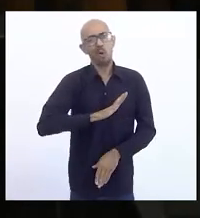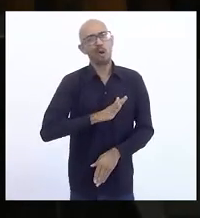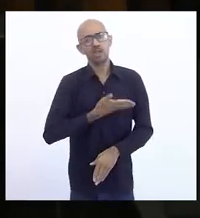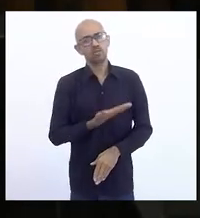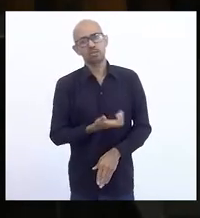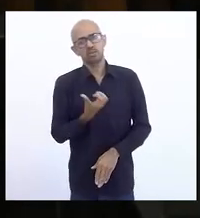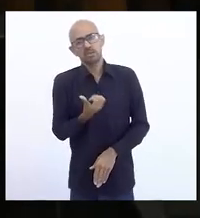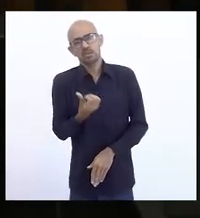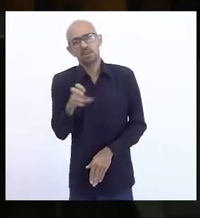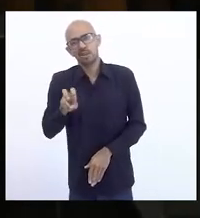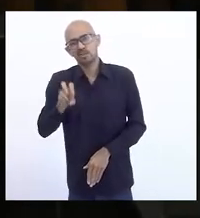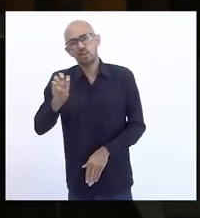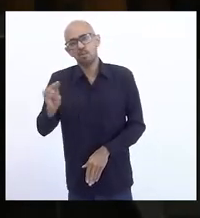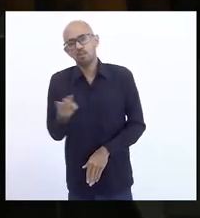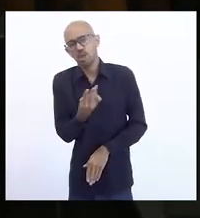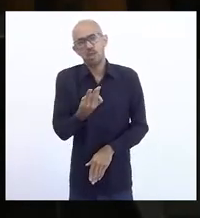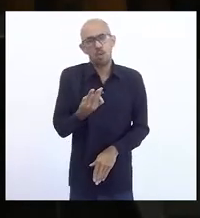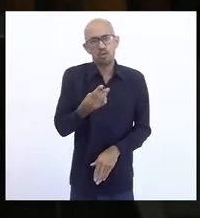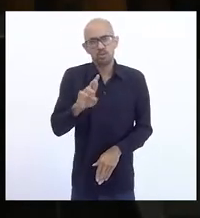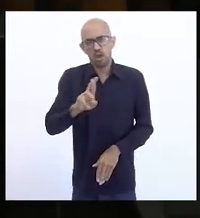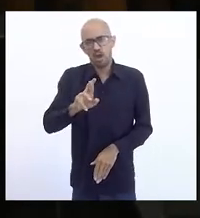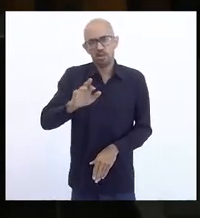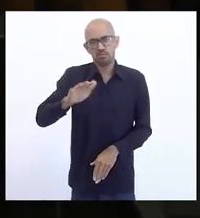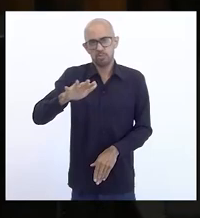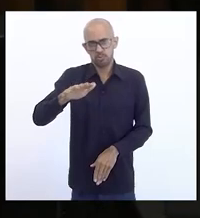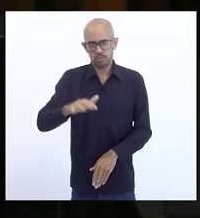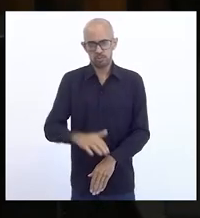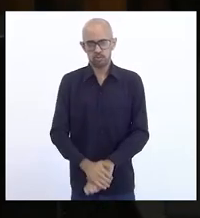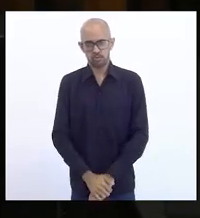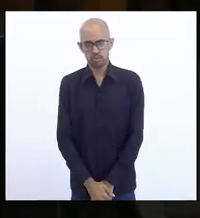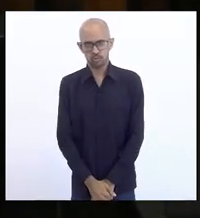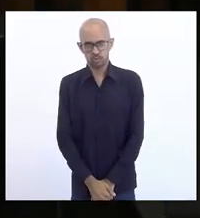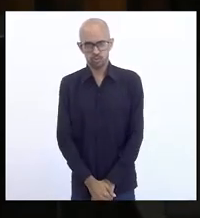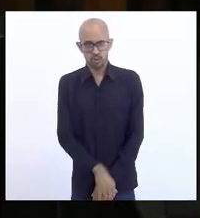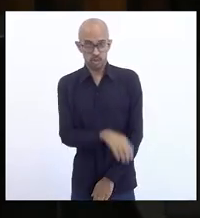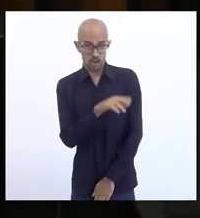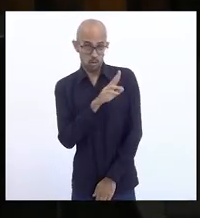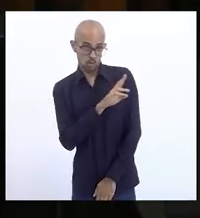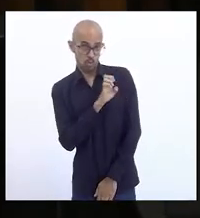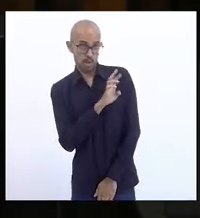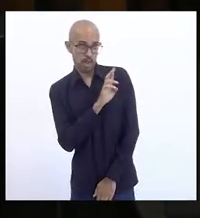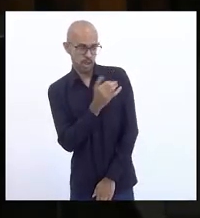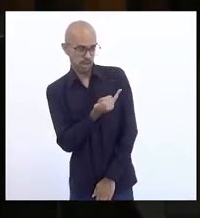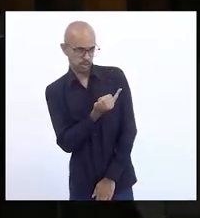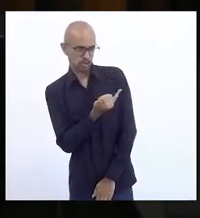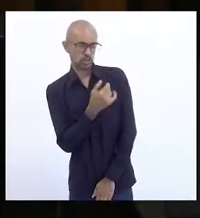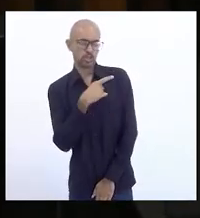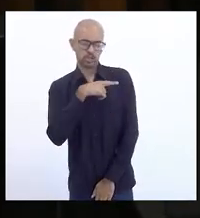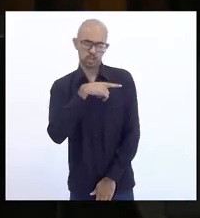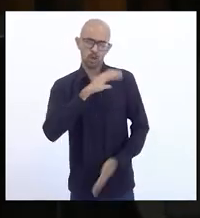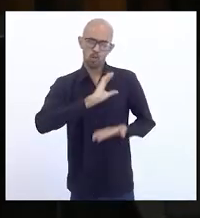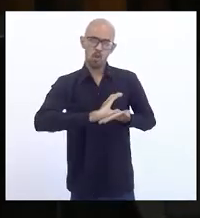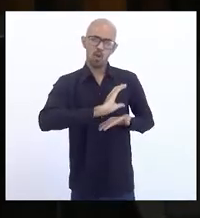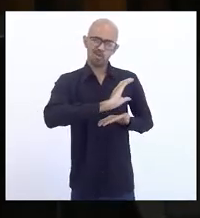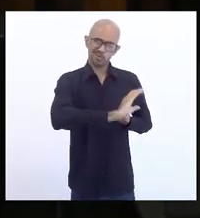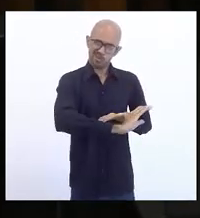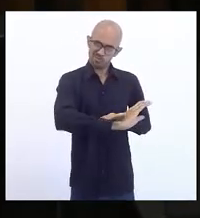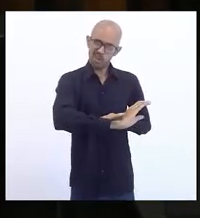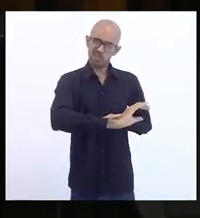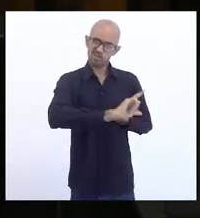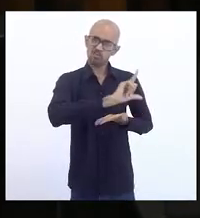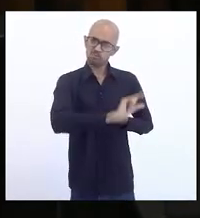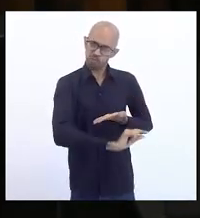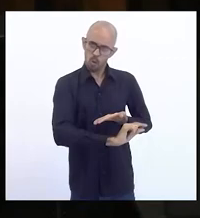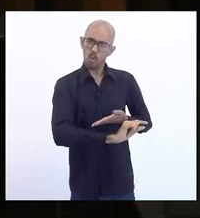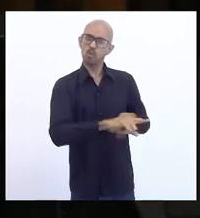65 milhões de reais aproximadamente. Enquanto a UERJ também tem um orçamento